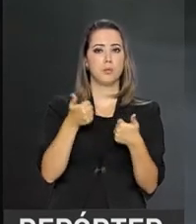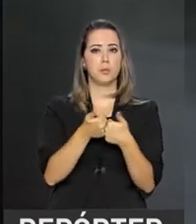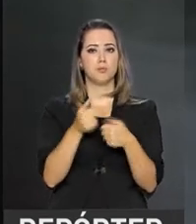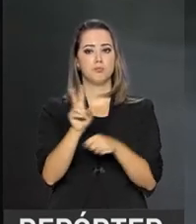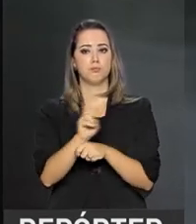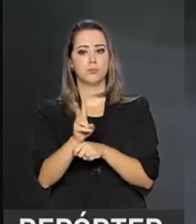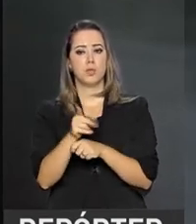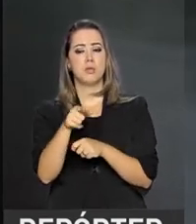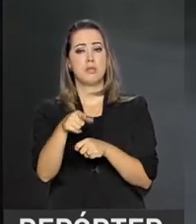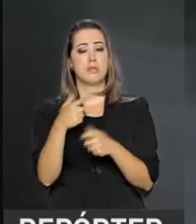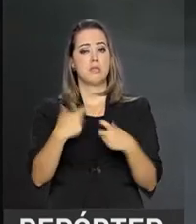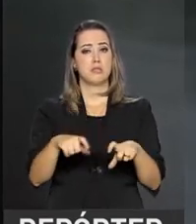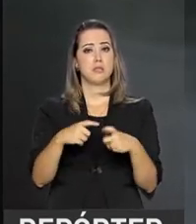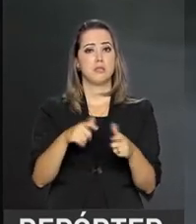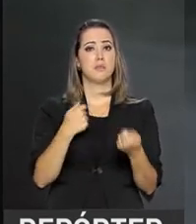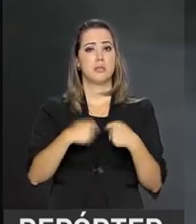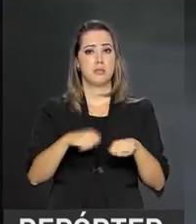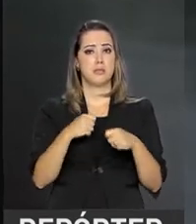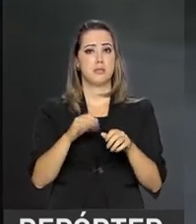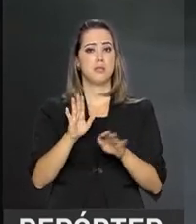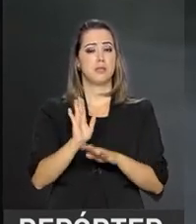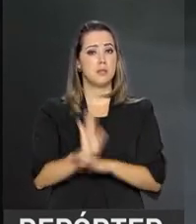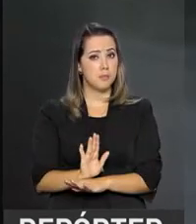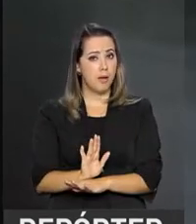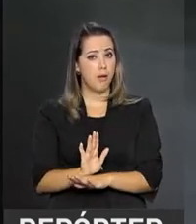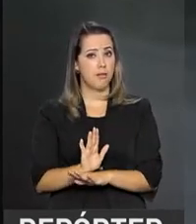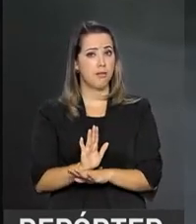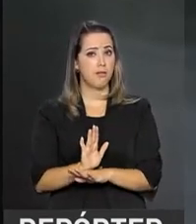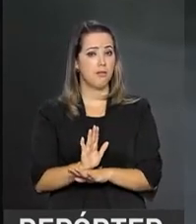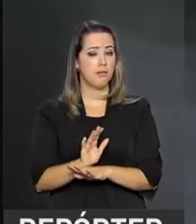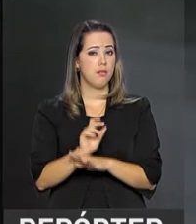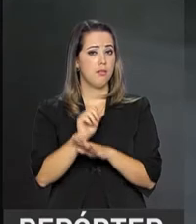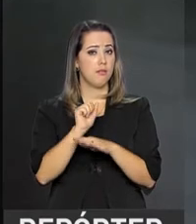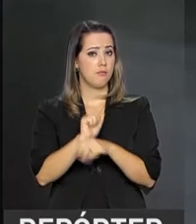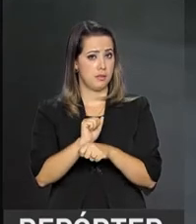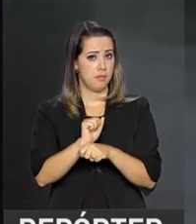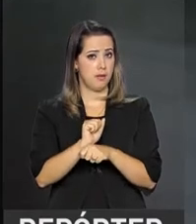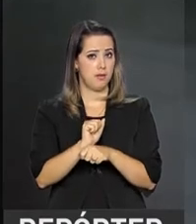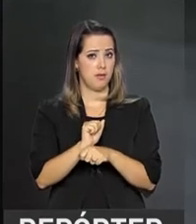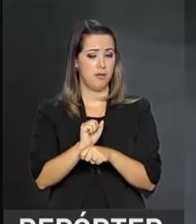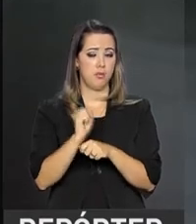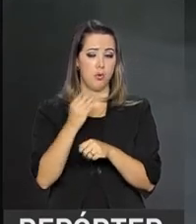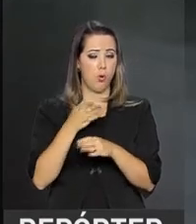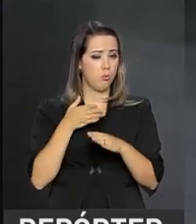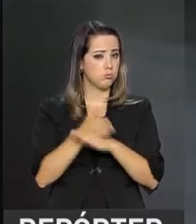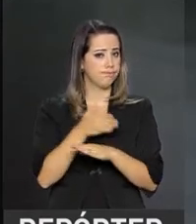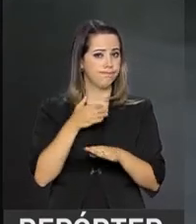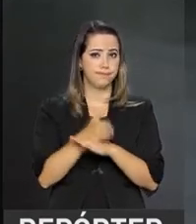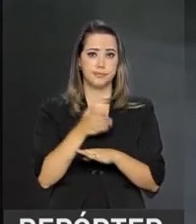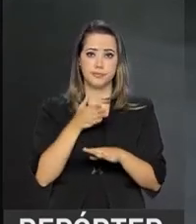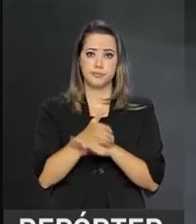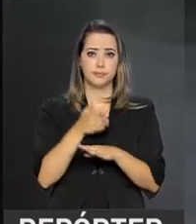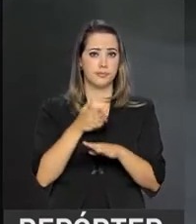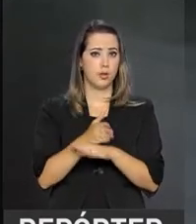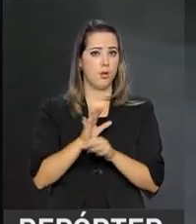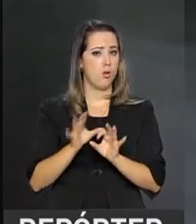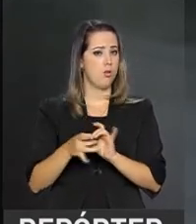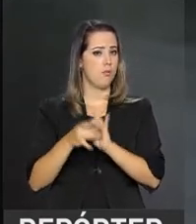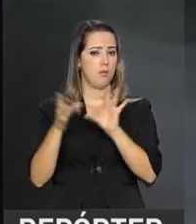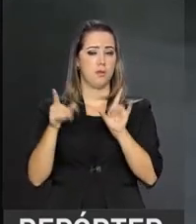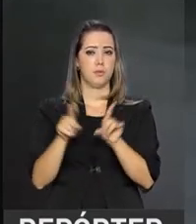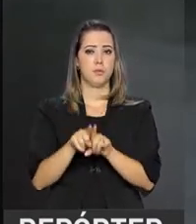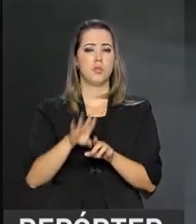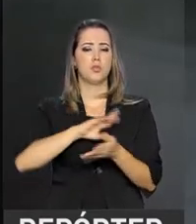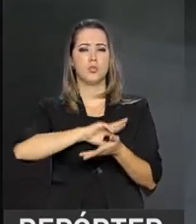determinando se a necessidade de fazer algum tipo de parada para essa operação nós temos cerca de 190 1 em 185